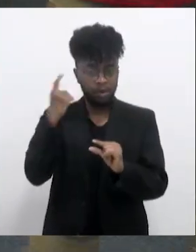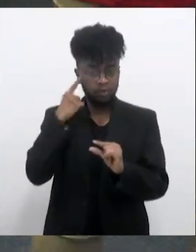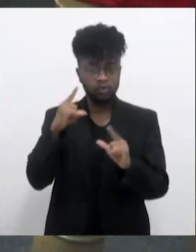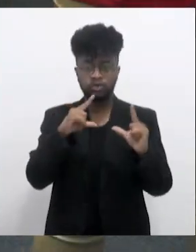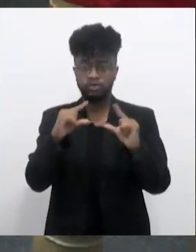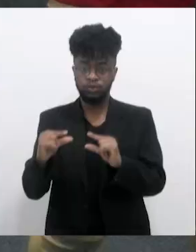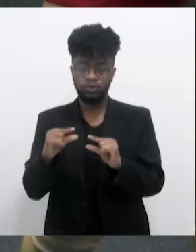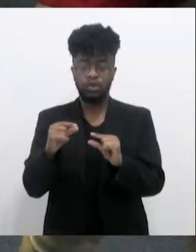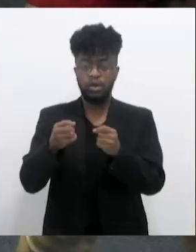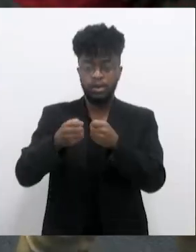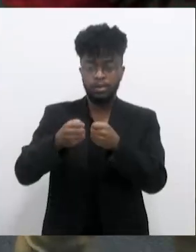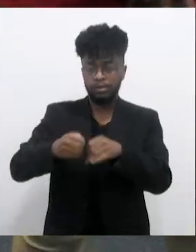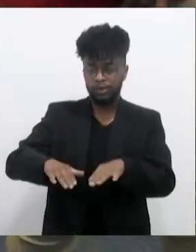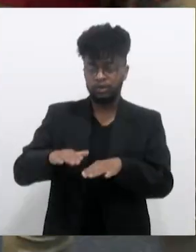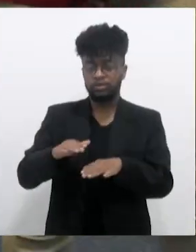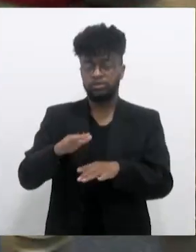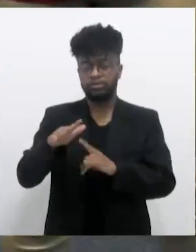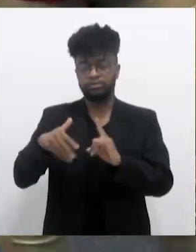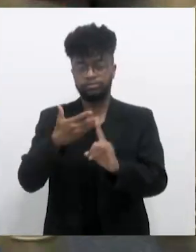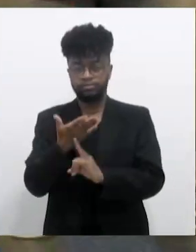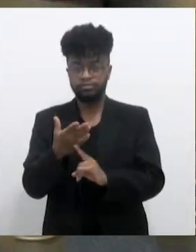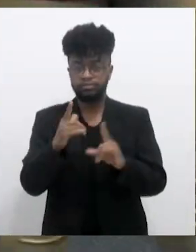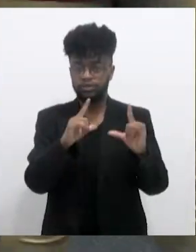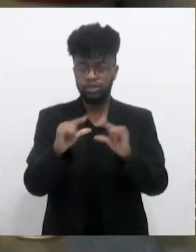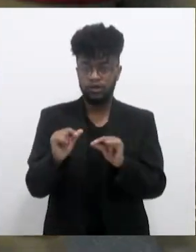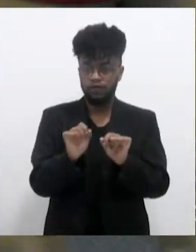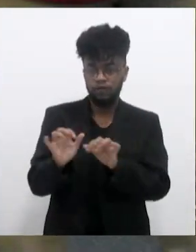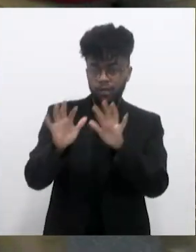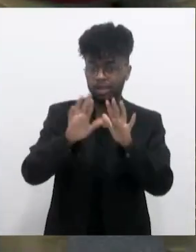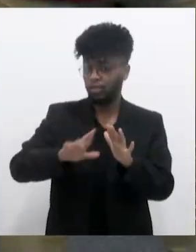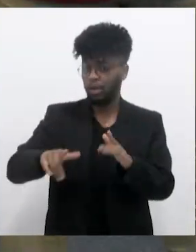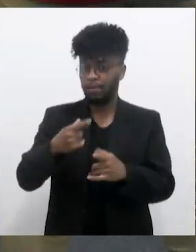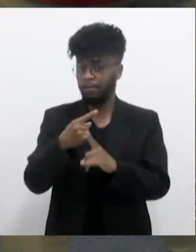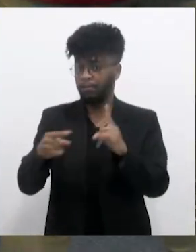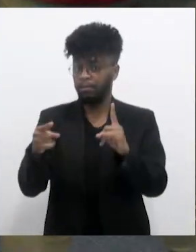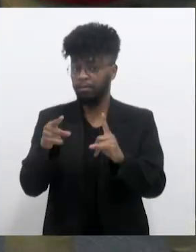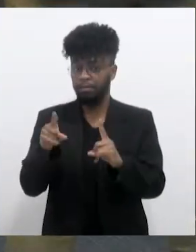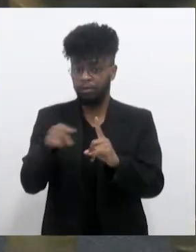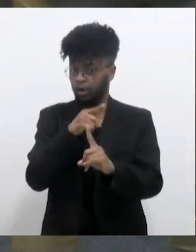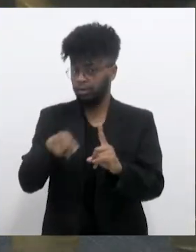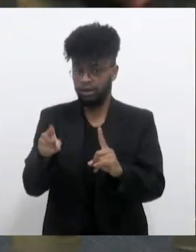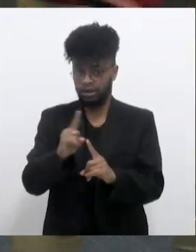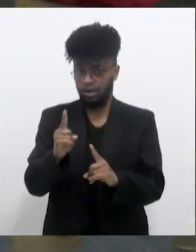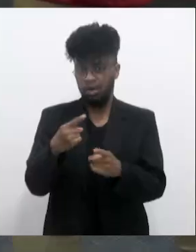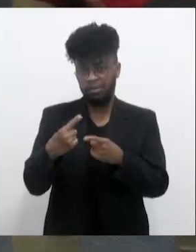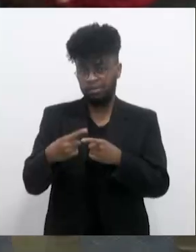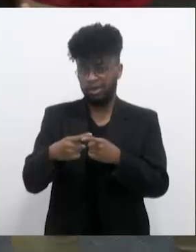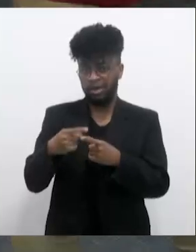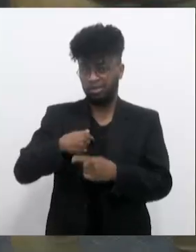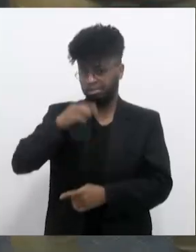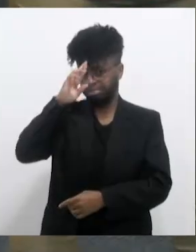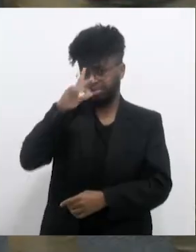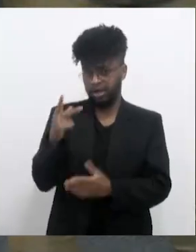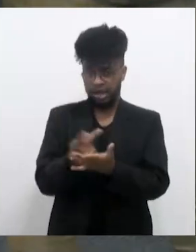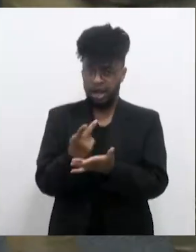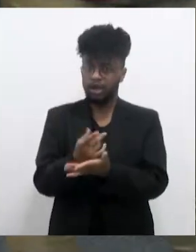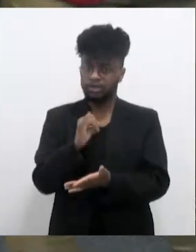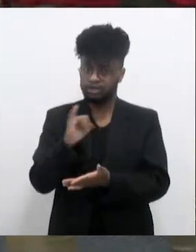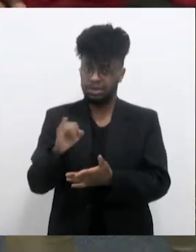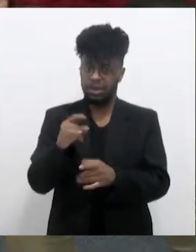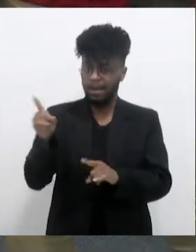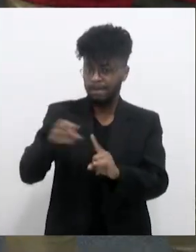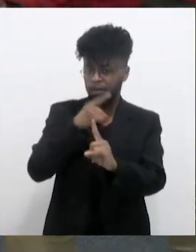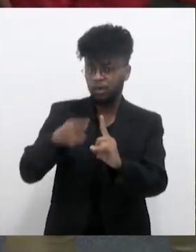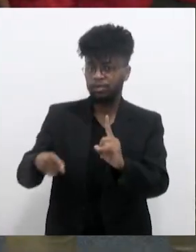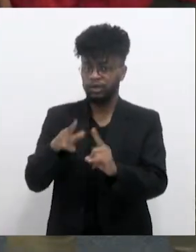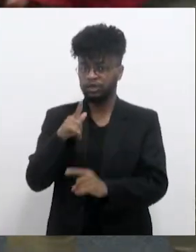a sujeira, a fumaça, não proibir. Seria um equívoco grande proibir